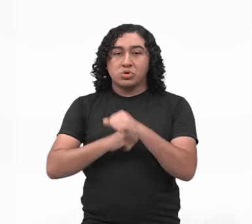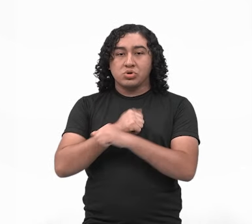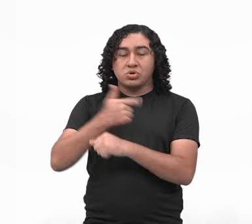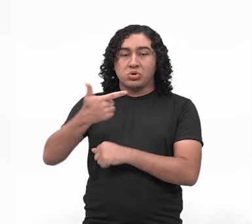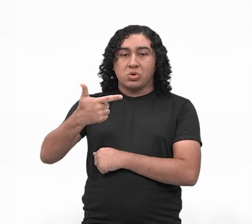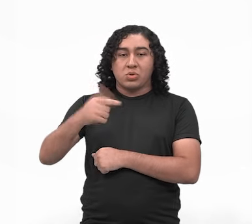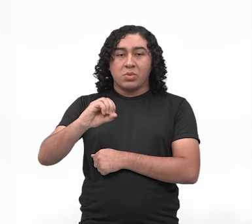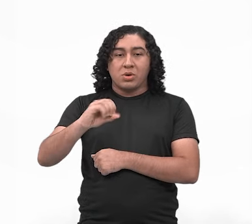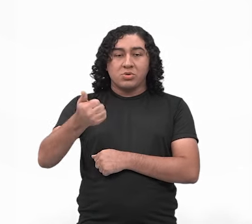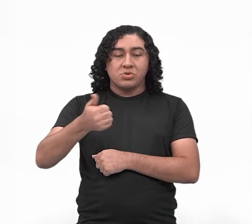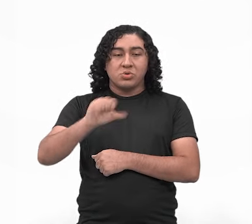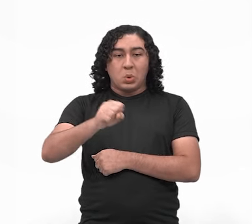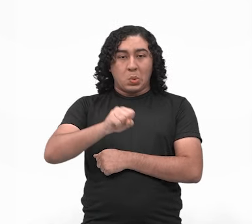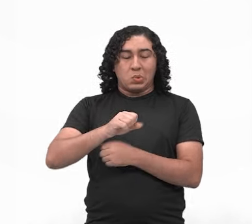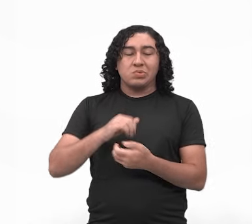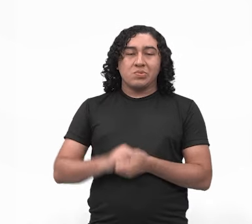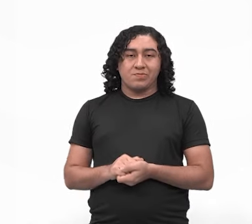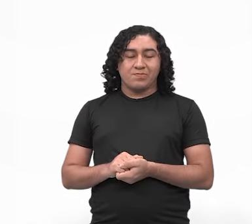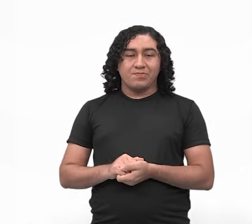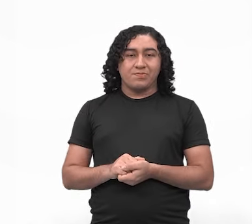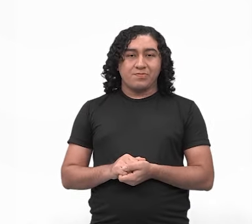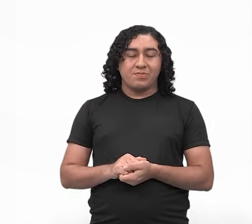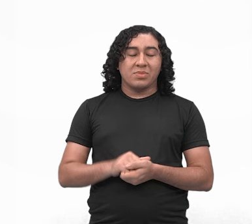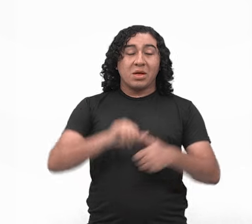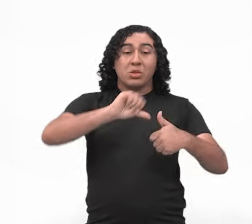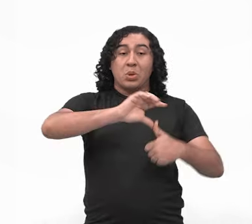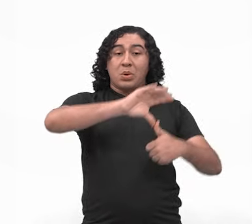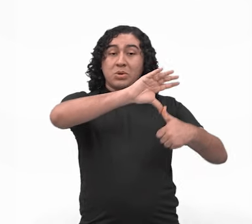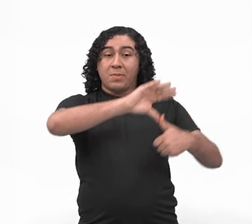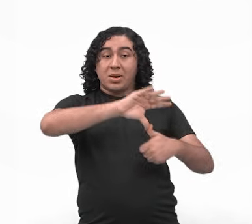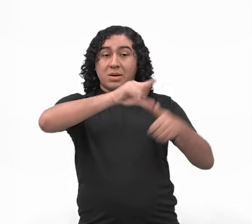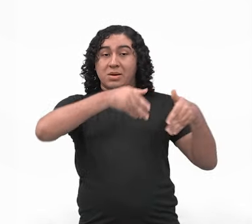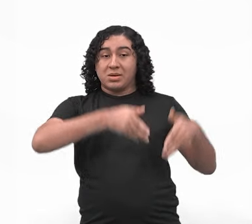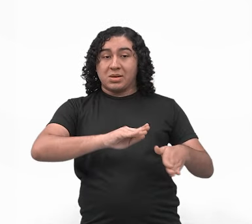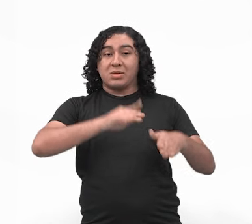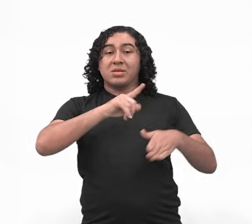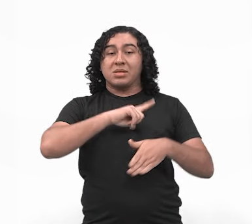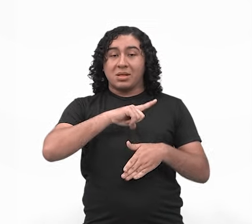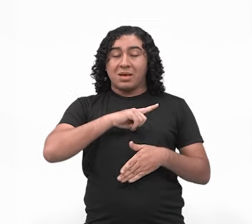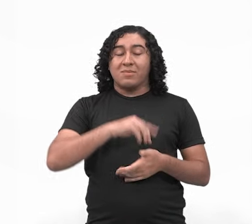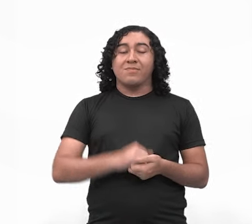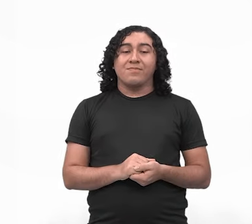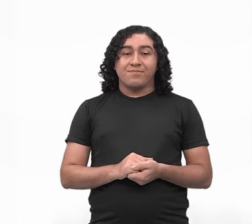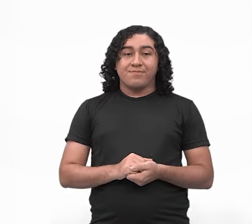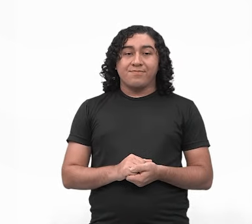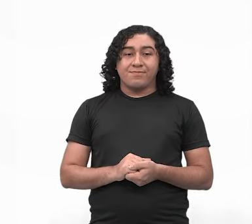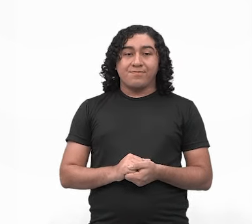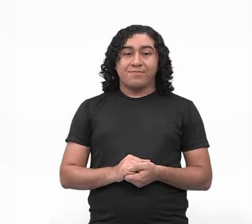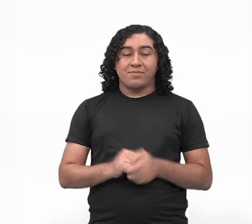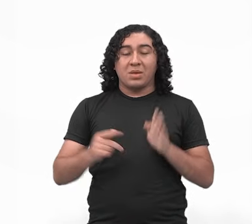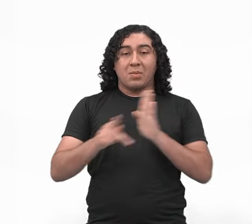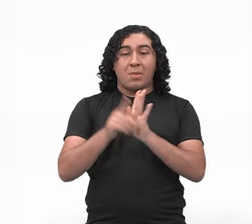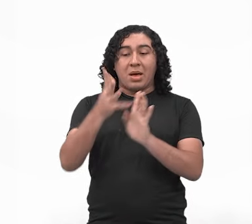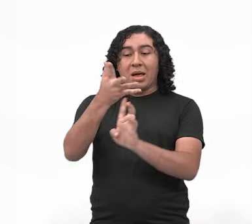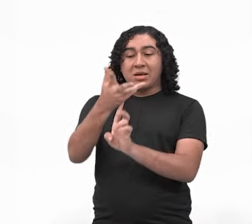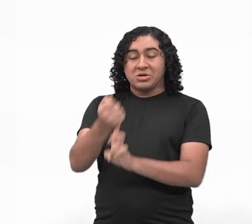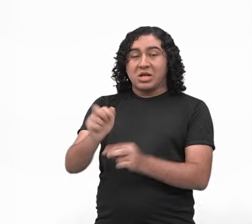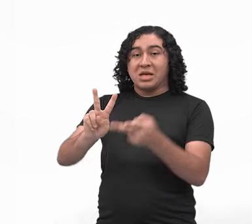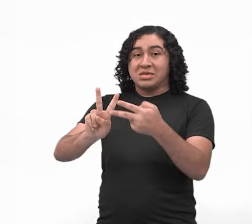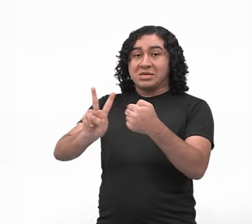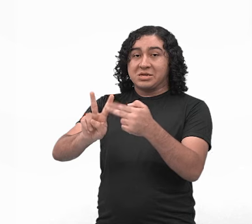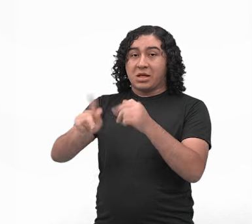2018, artista norte-americano de origem louisiana, que explorou questões de identidade indígena em